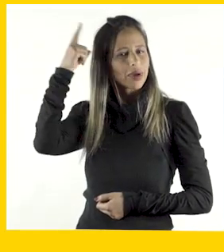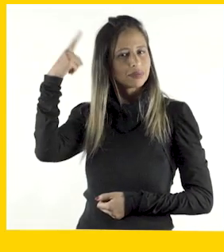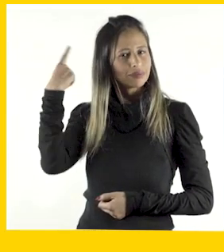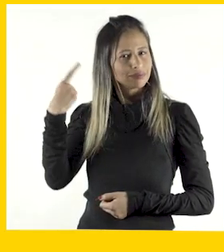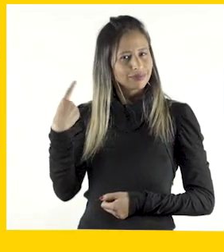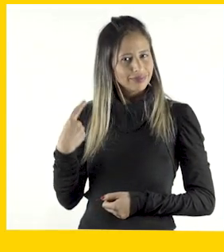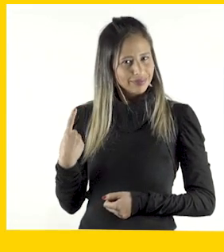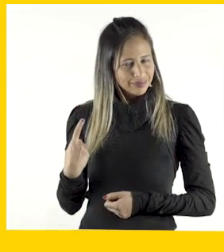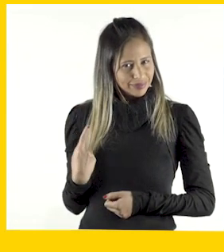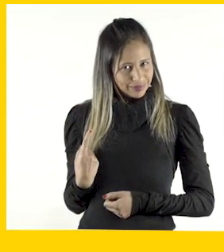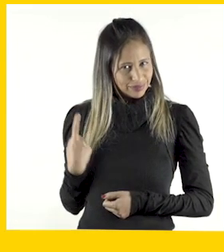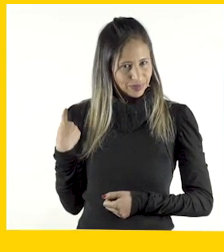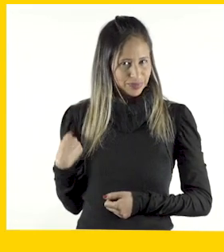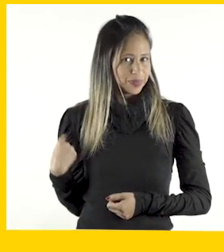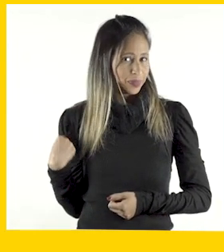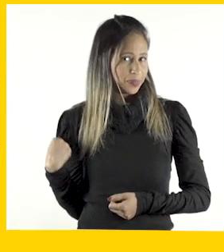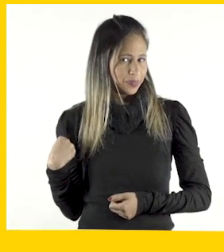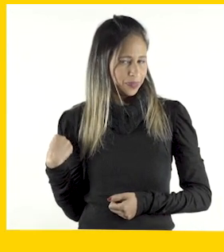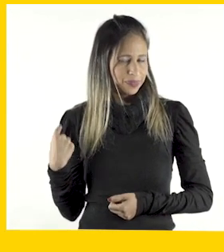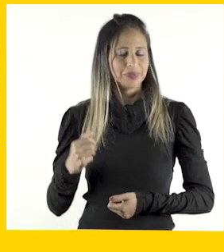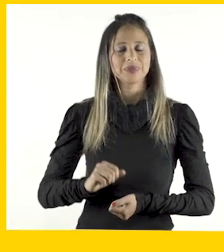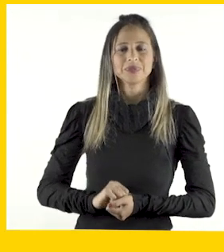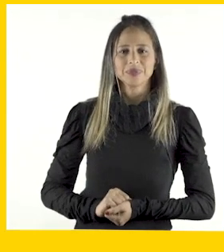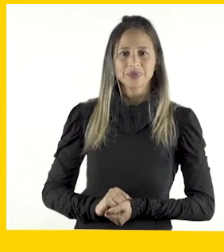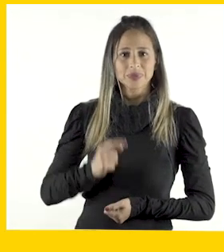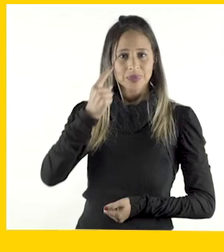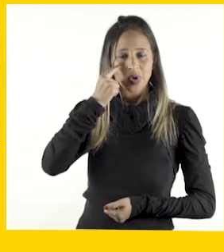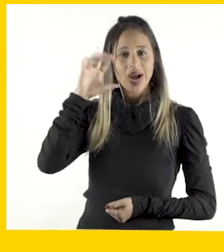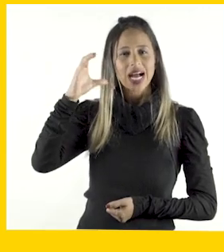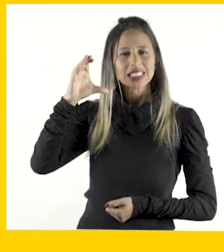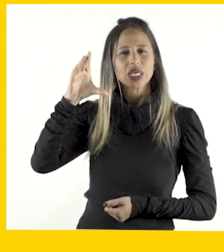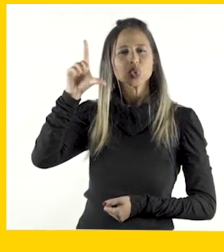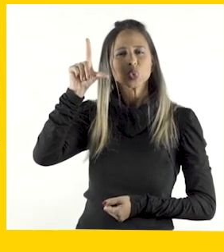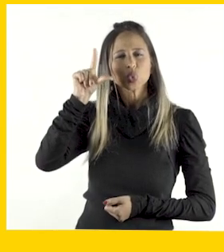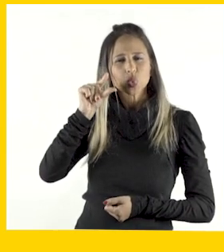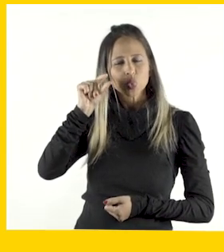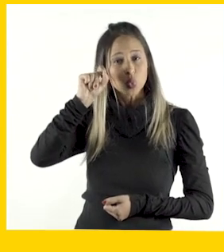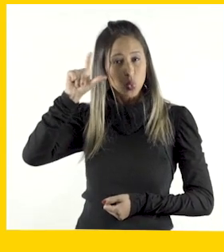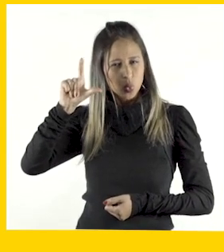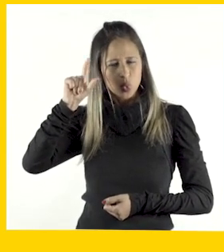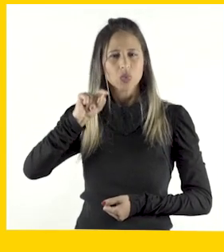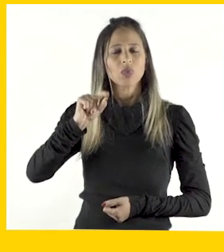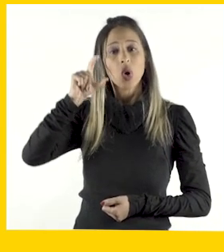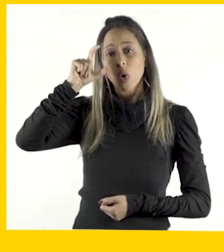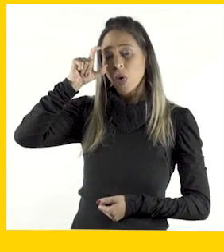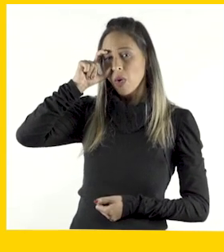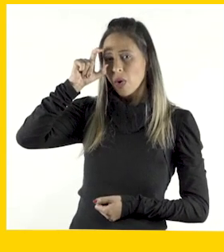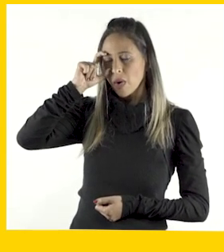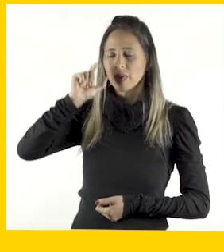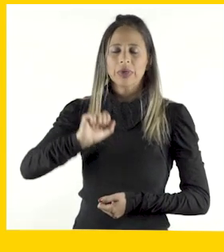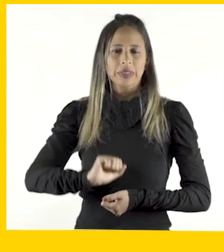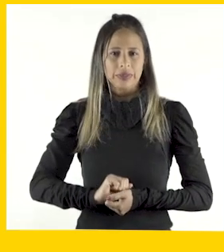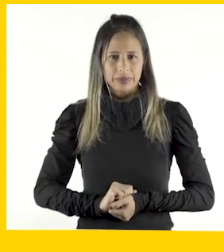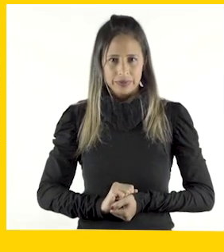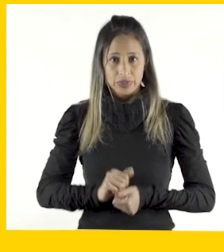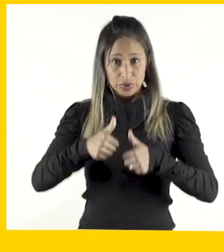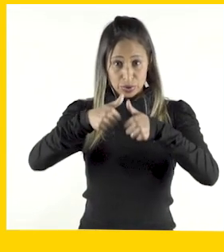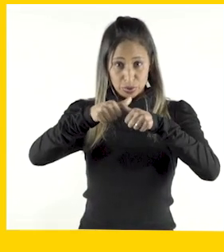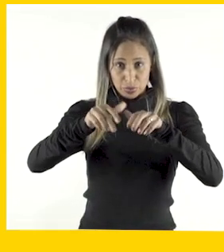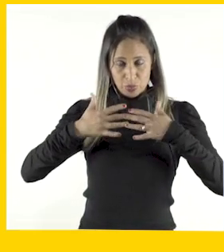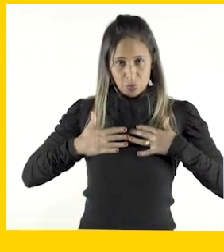dos ombros, olhos castanhos escuros, óculos. Estou vestida com um vestido